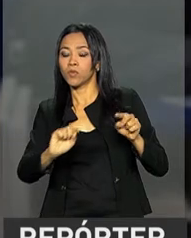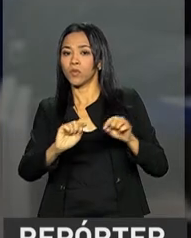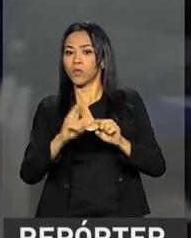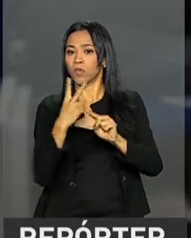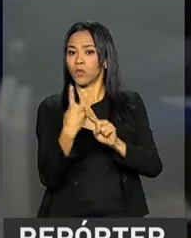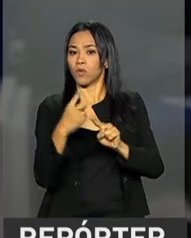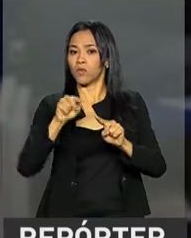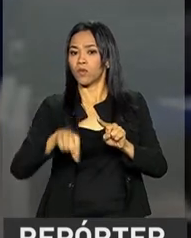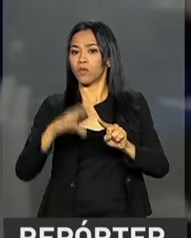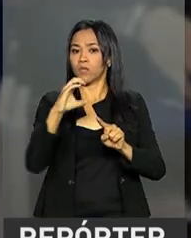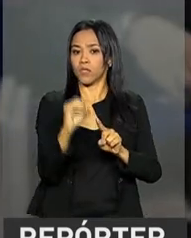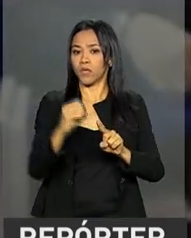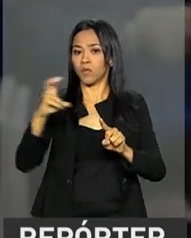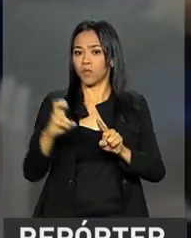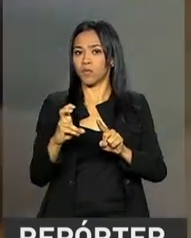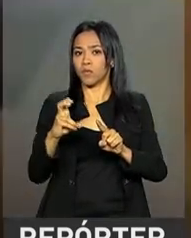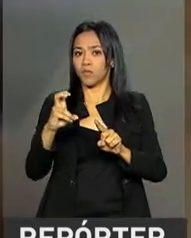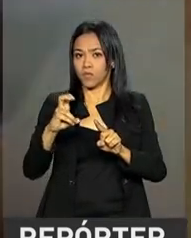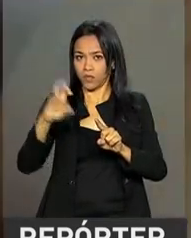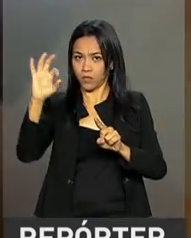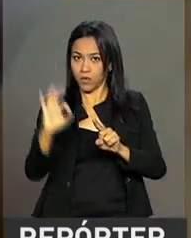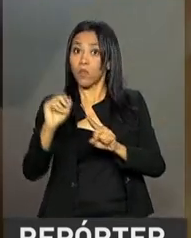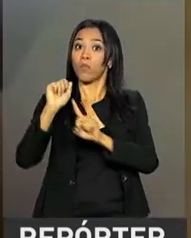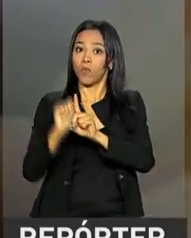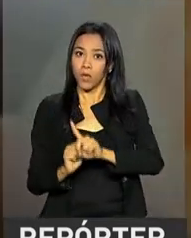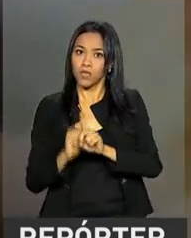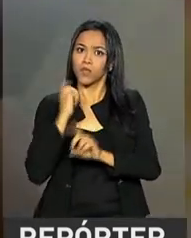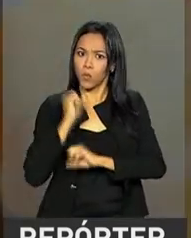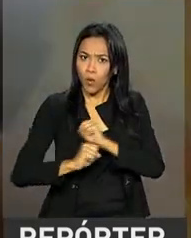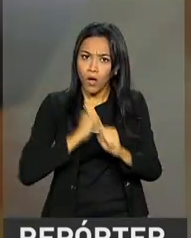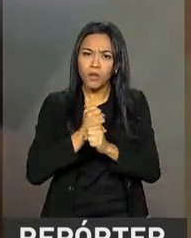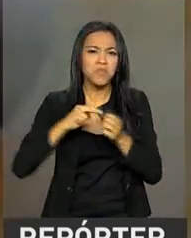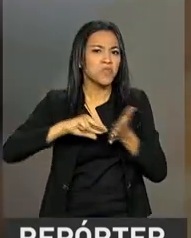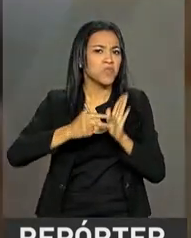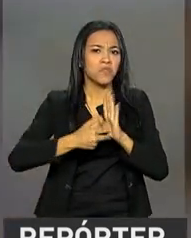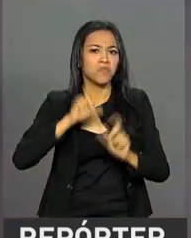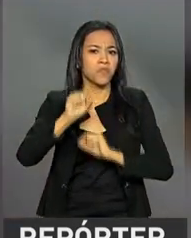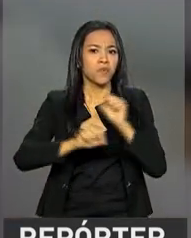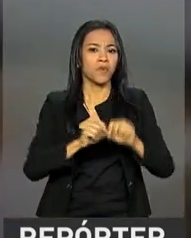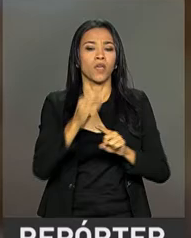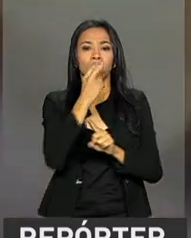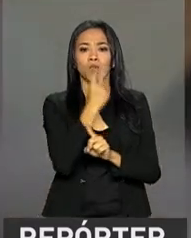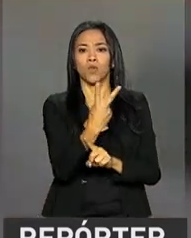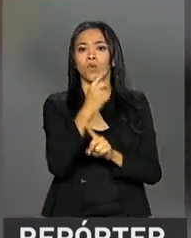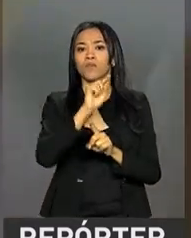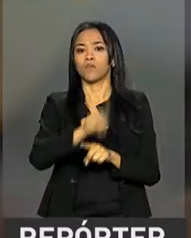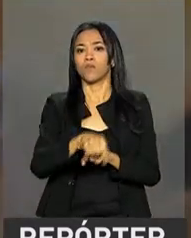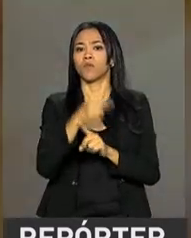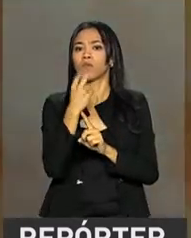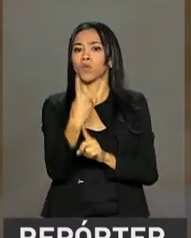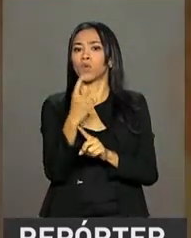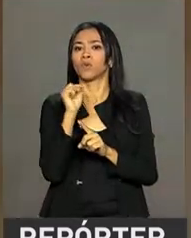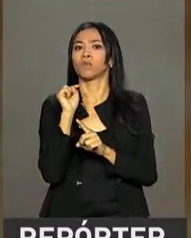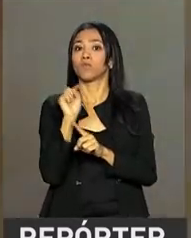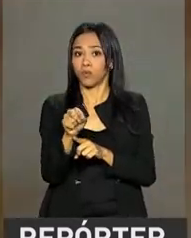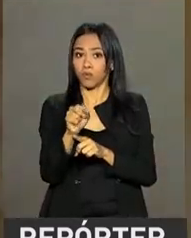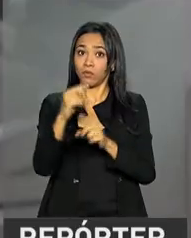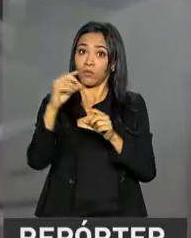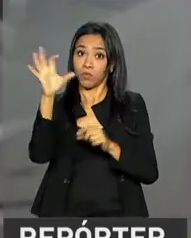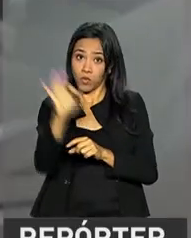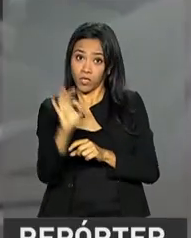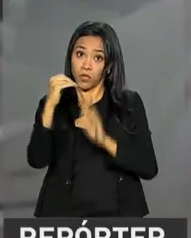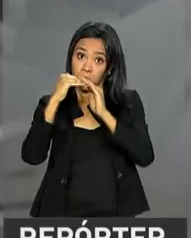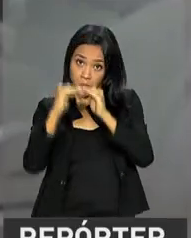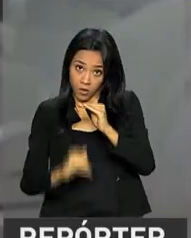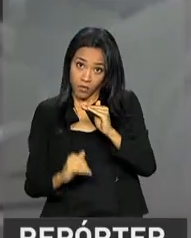2,05 por cento ao mês o que no ano representa 2,2 pontos percentuais a menos